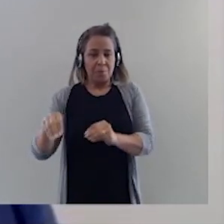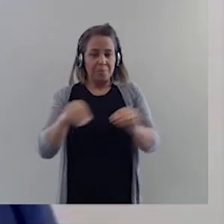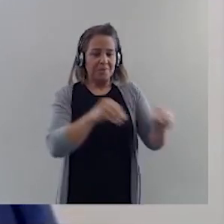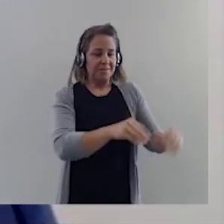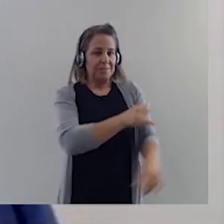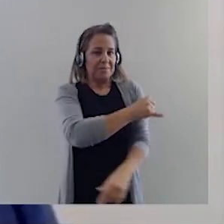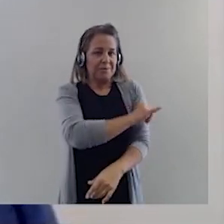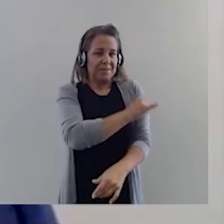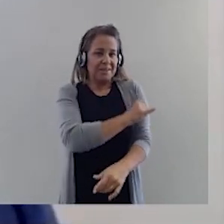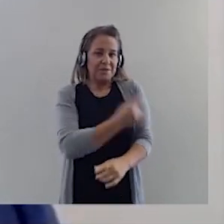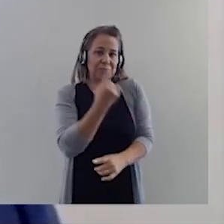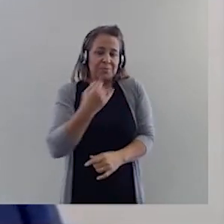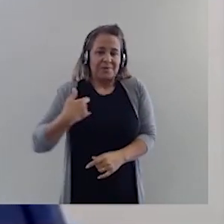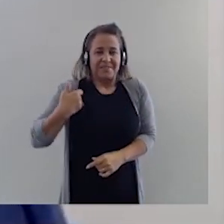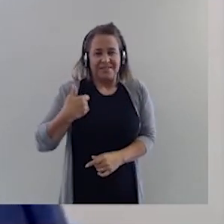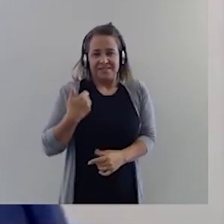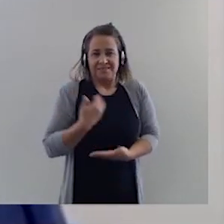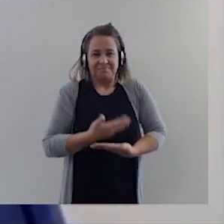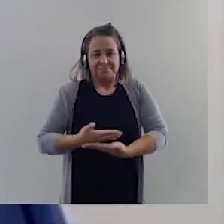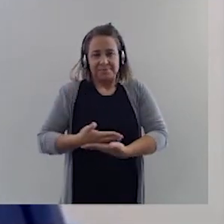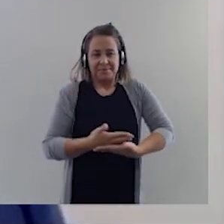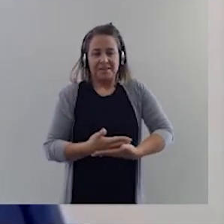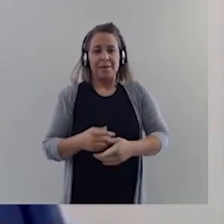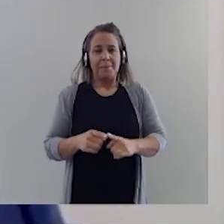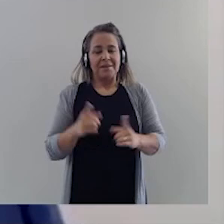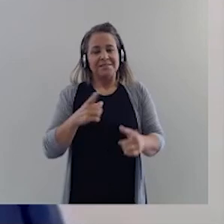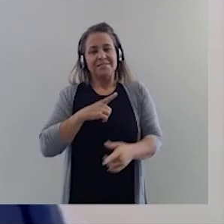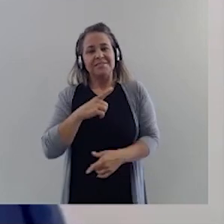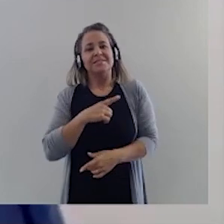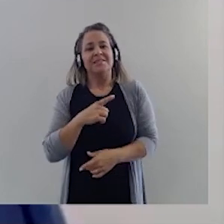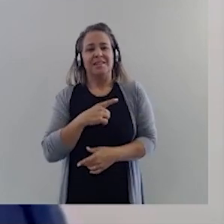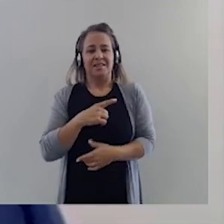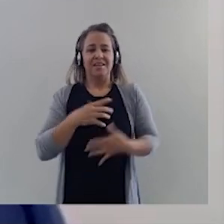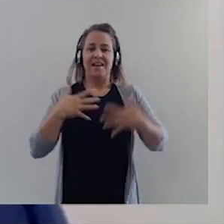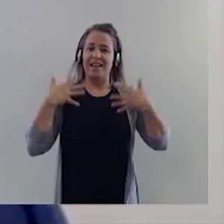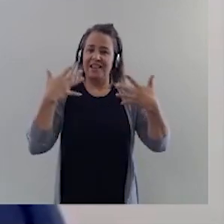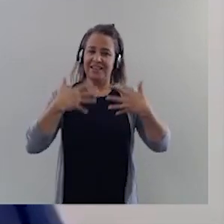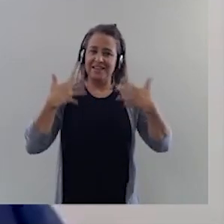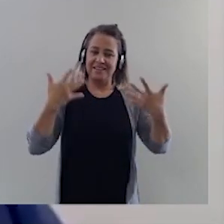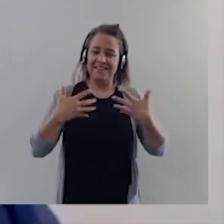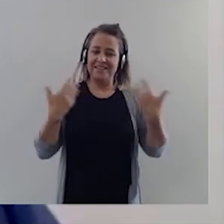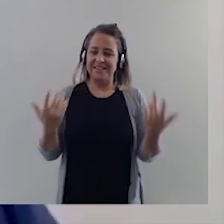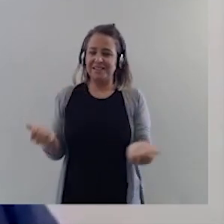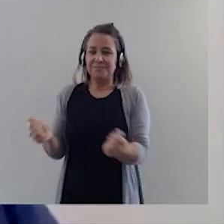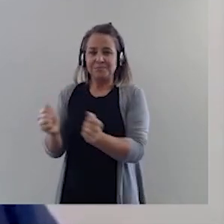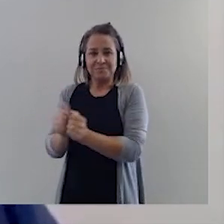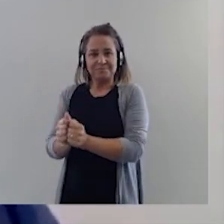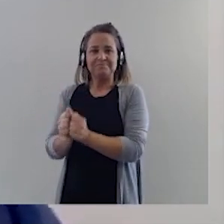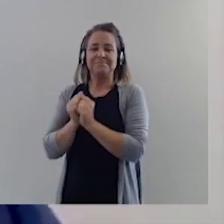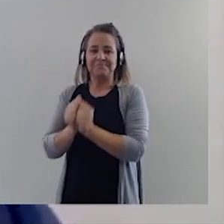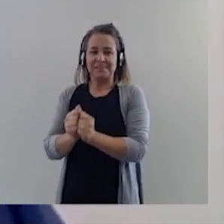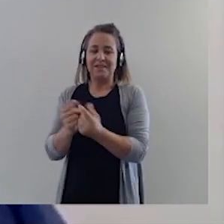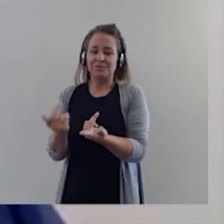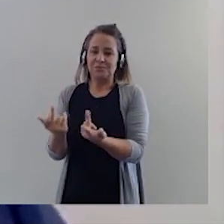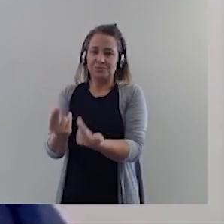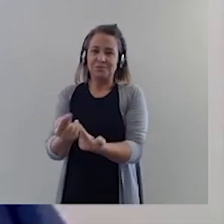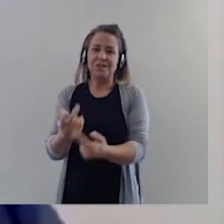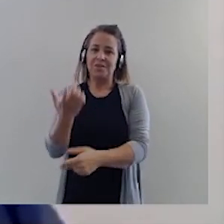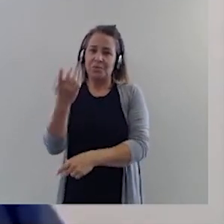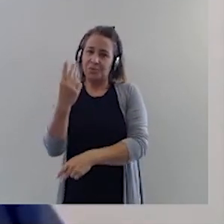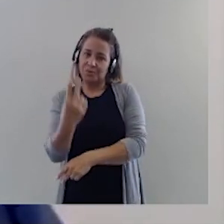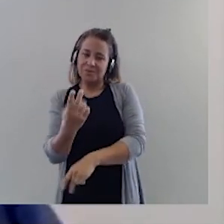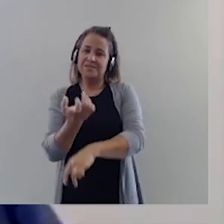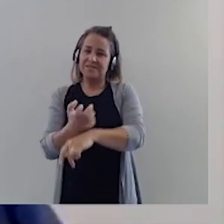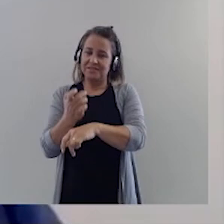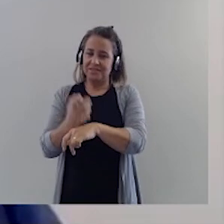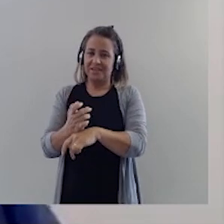com menos de 1 ano de idade, mas tenho essa dupla naturalidade, o que